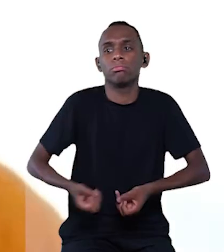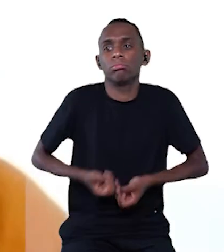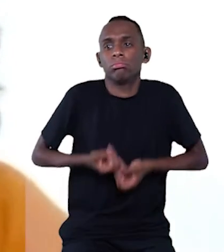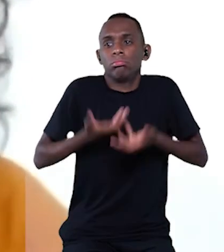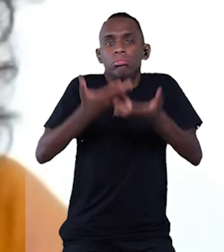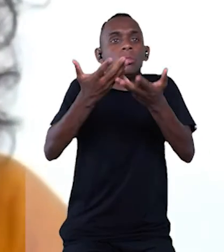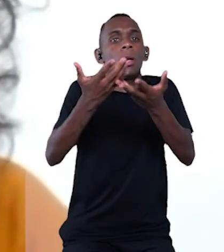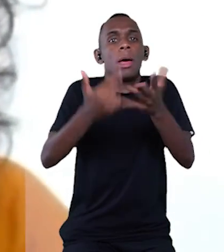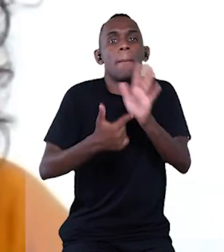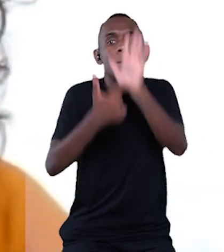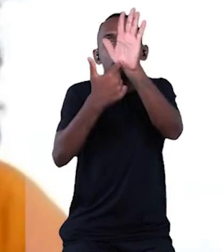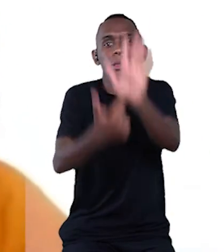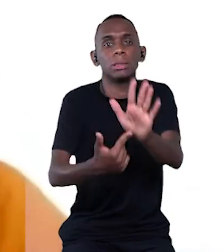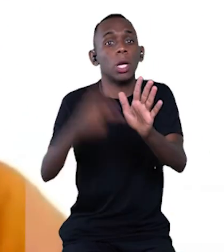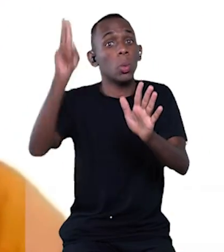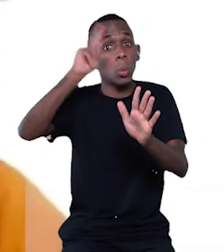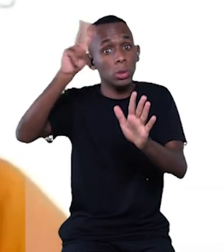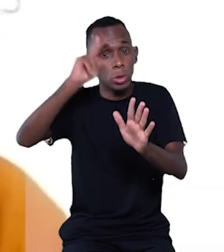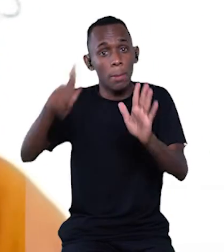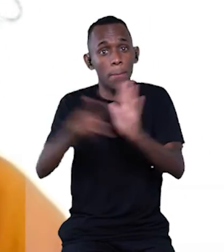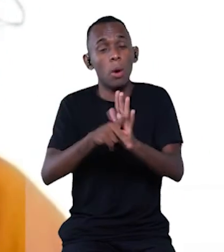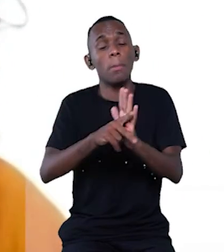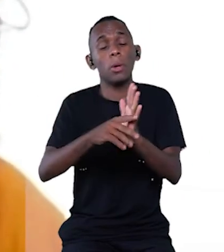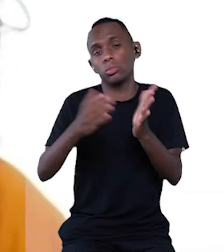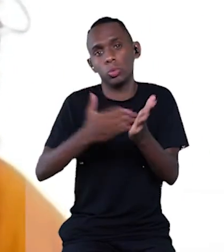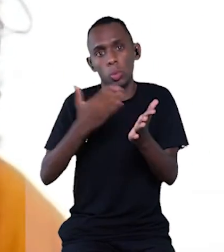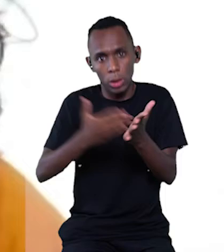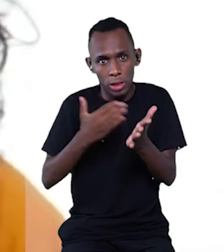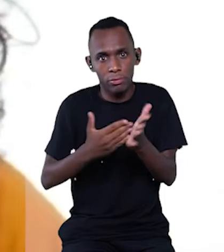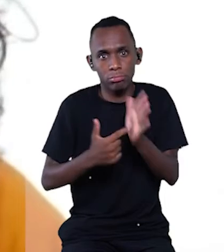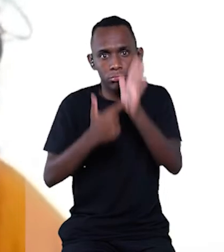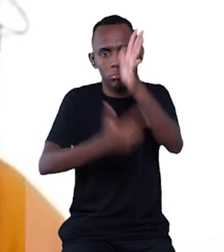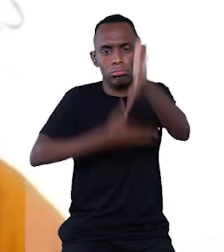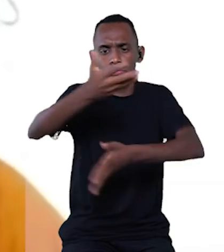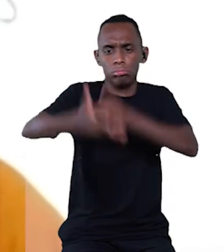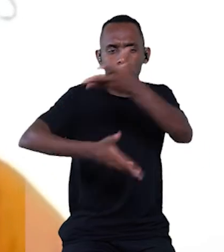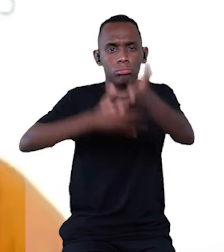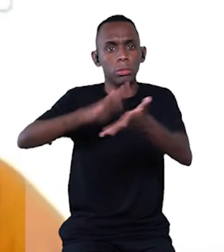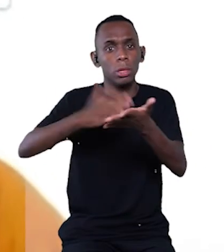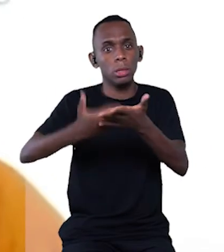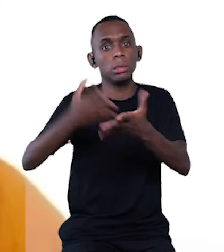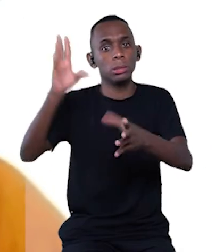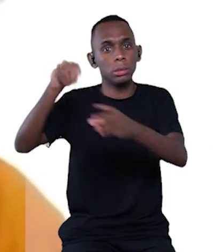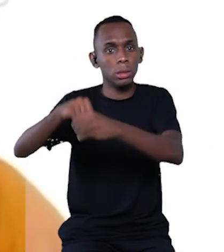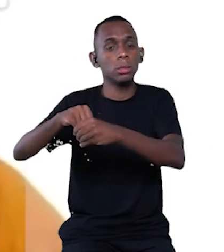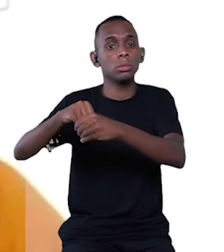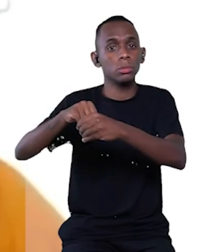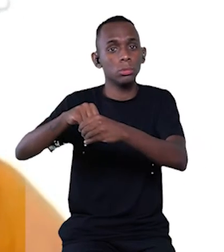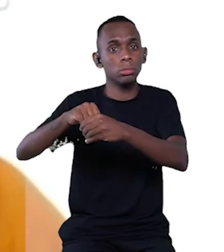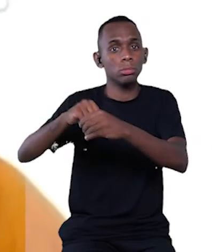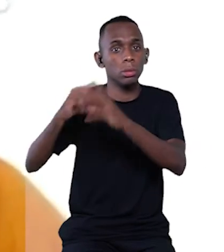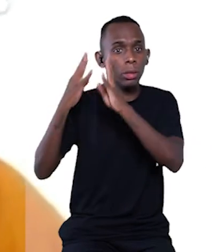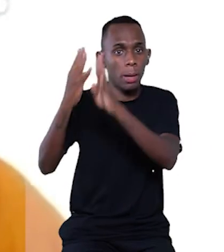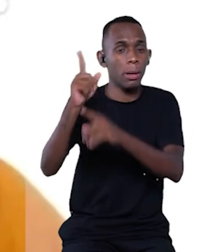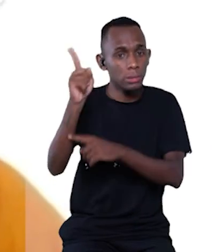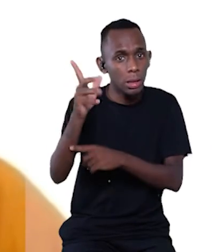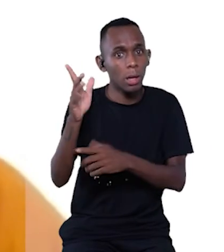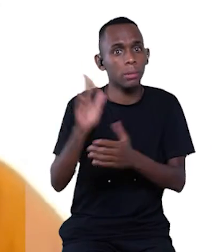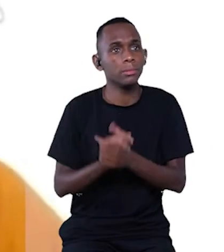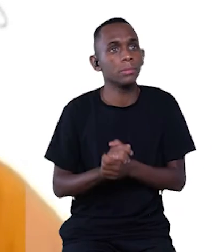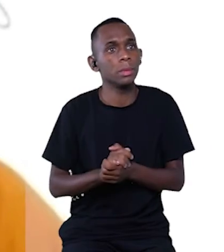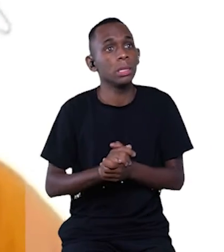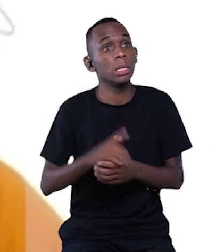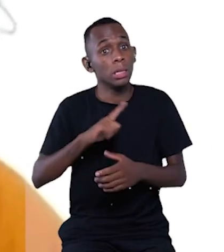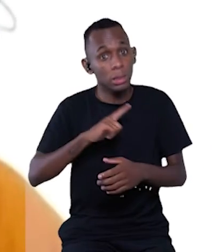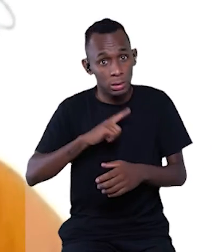narrando, contando uma das histórias do livro, que se passou na biblioteca central lá da Praça da Liberdade. E a gente tem